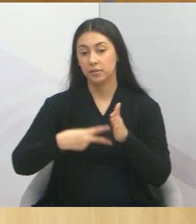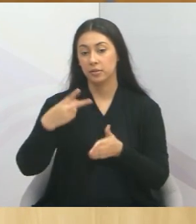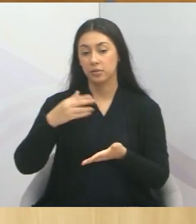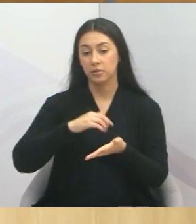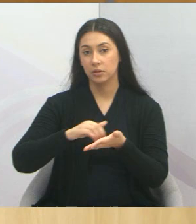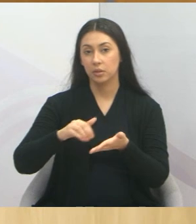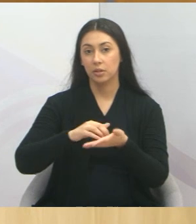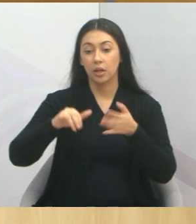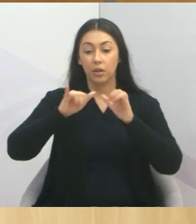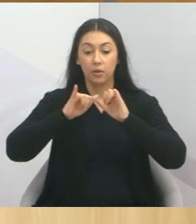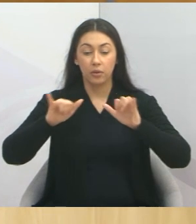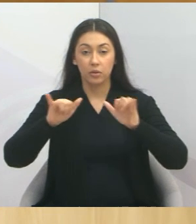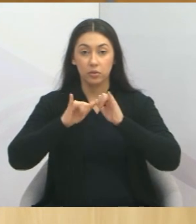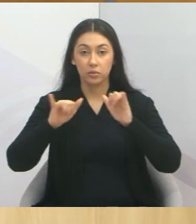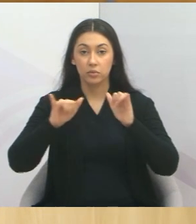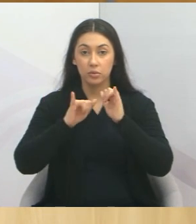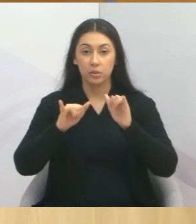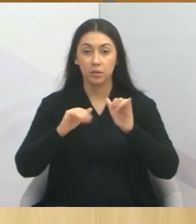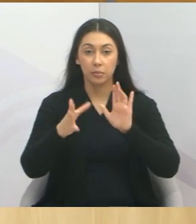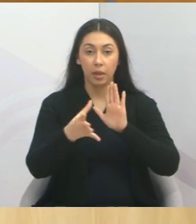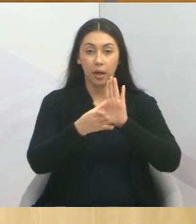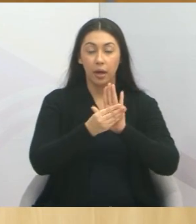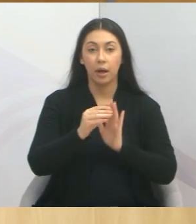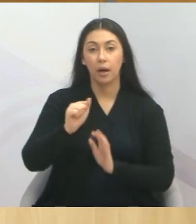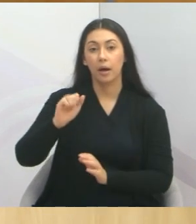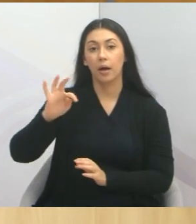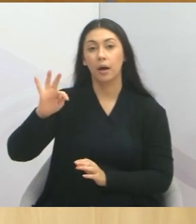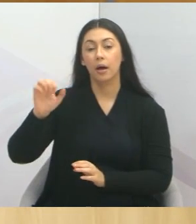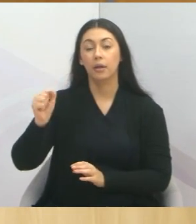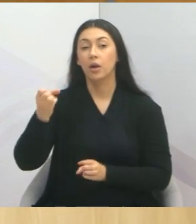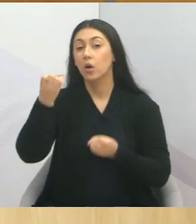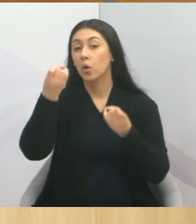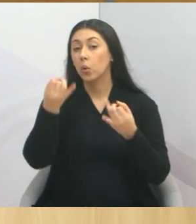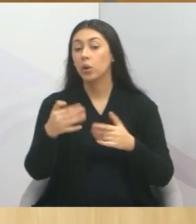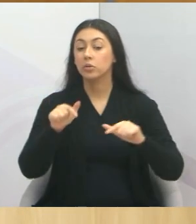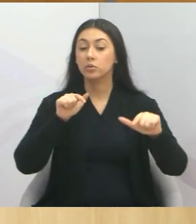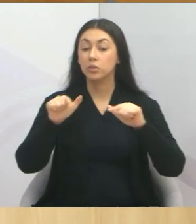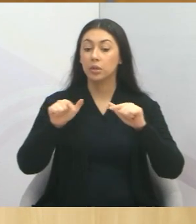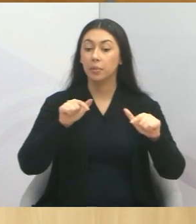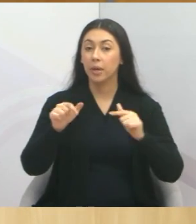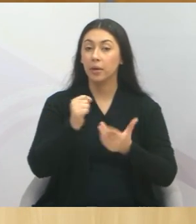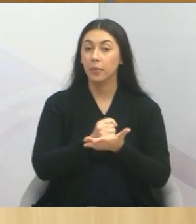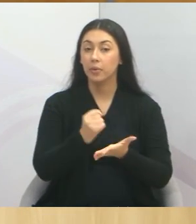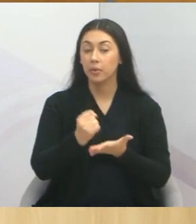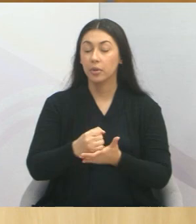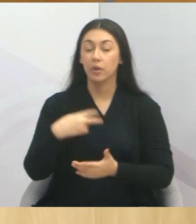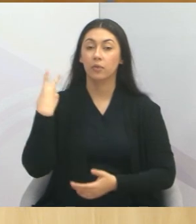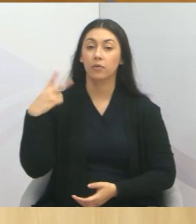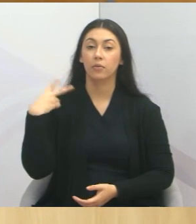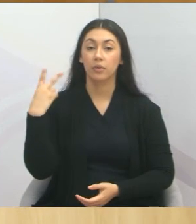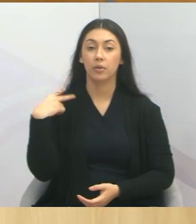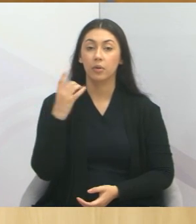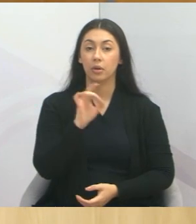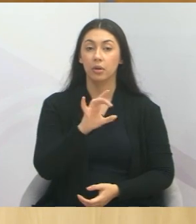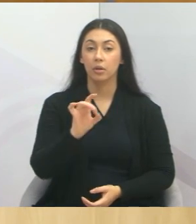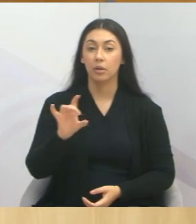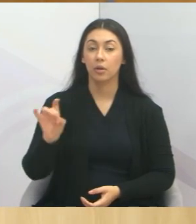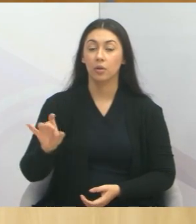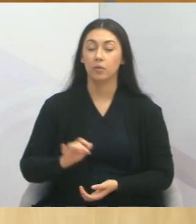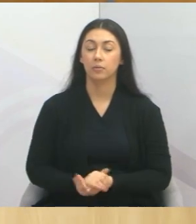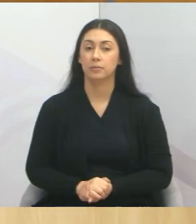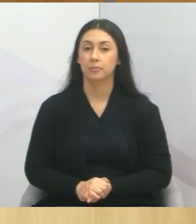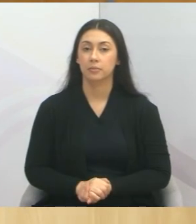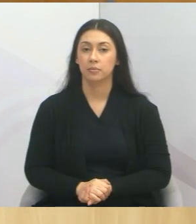anuncie para que fique registrado em nossa ata eletrônica o total de trabalhos protocolados pelos senhores vereadores para esta